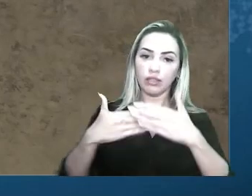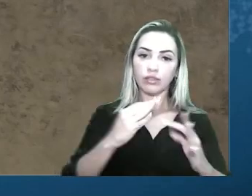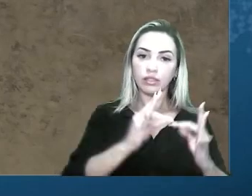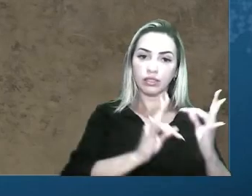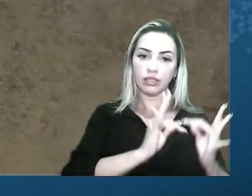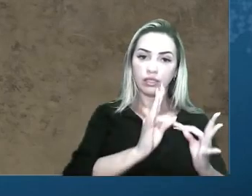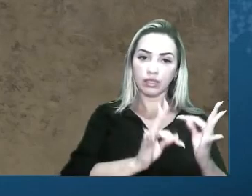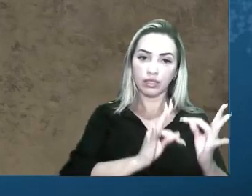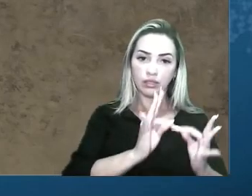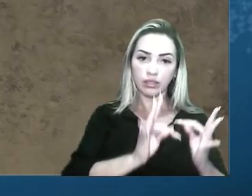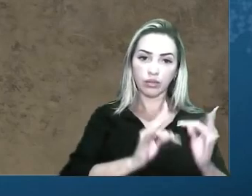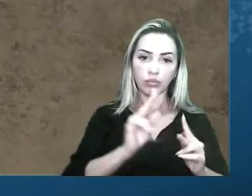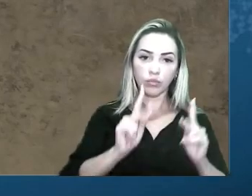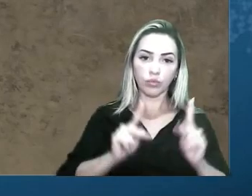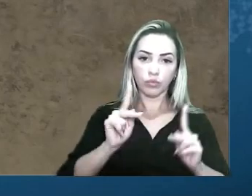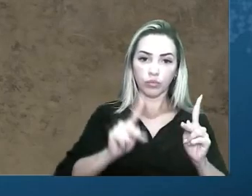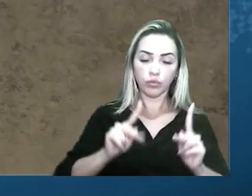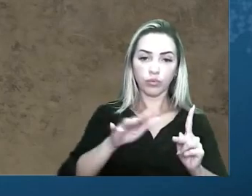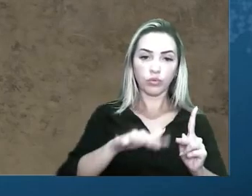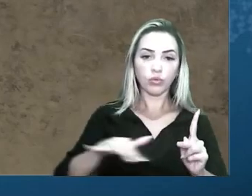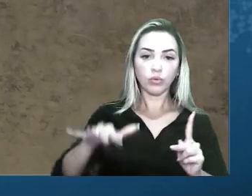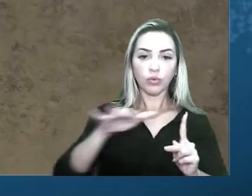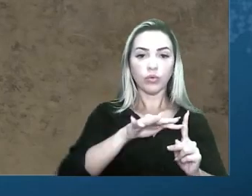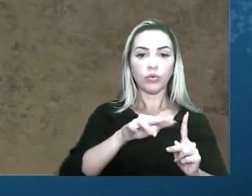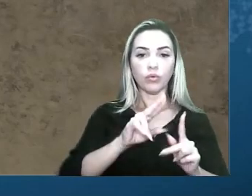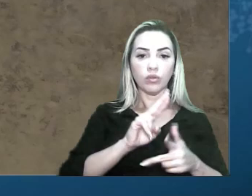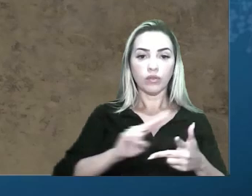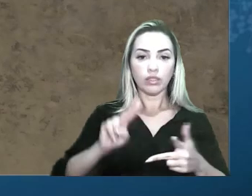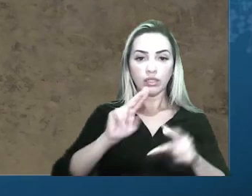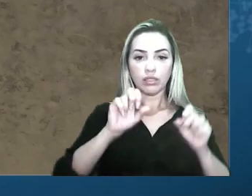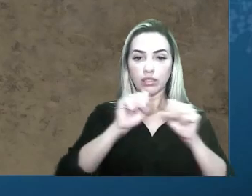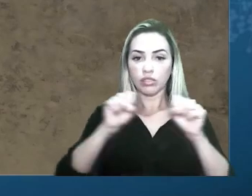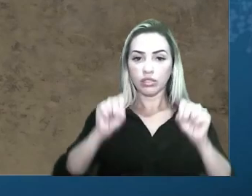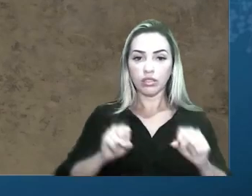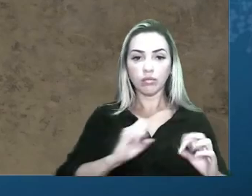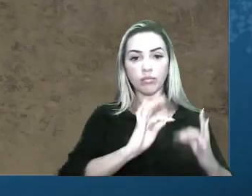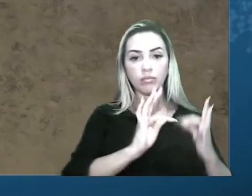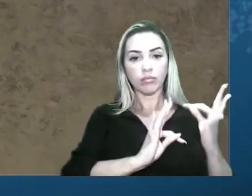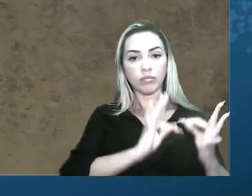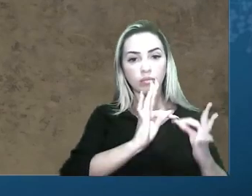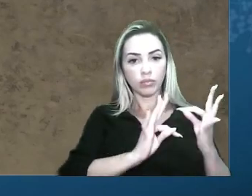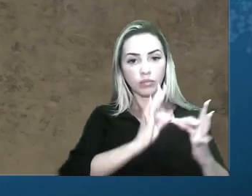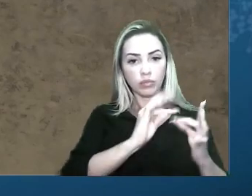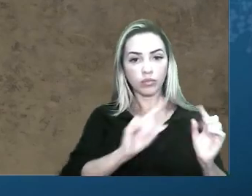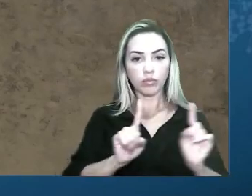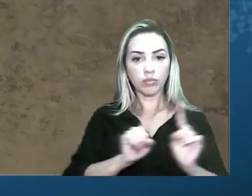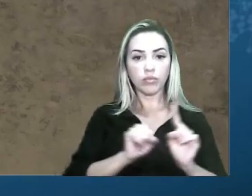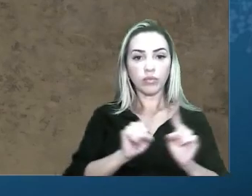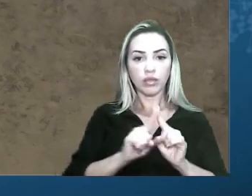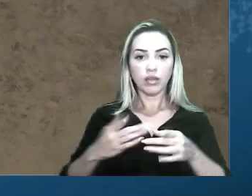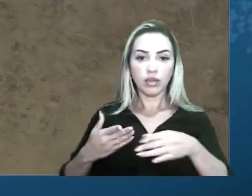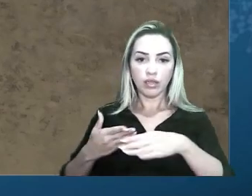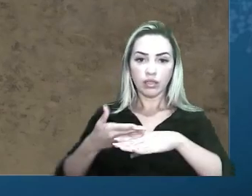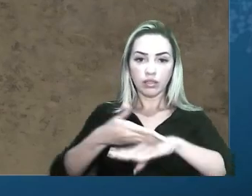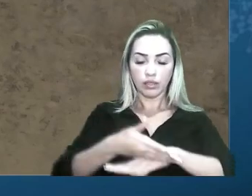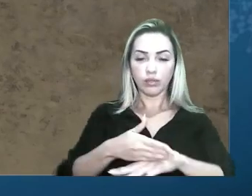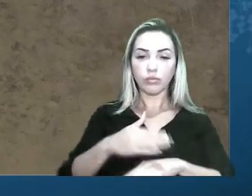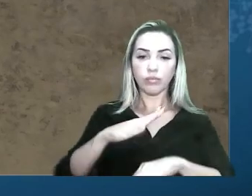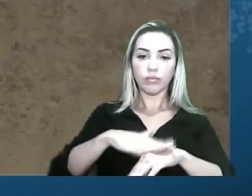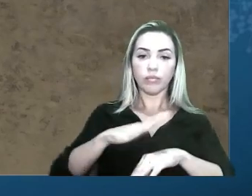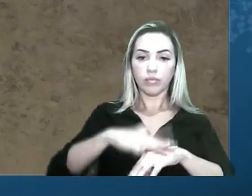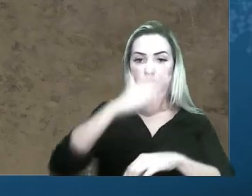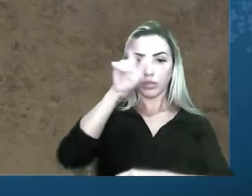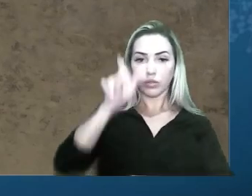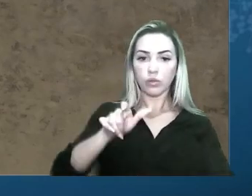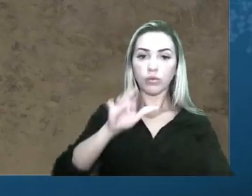Public Health, Unified System, Technology and Access, o coordenador do Instituto